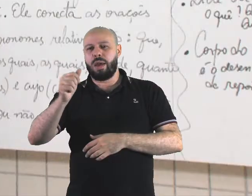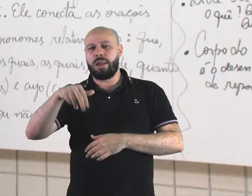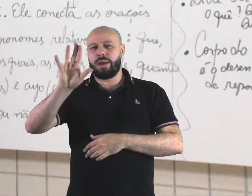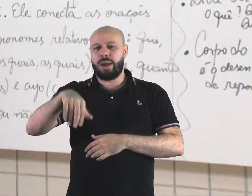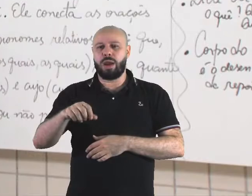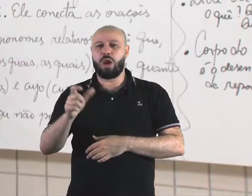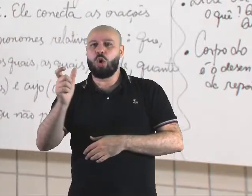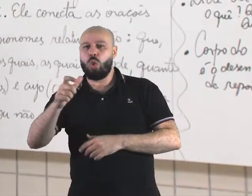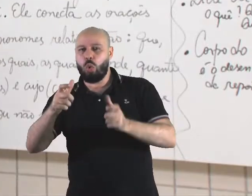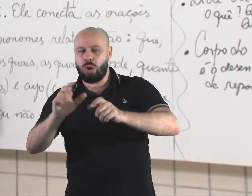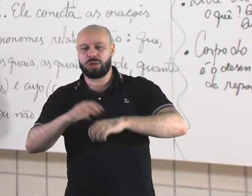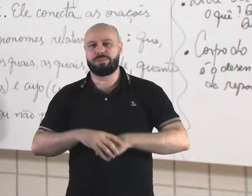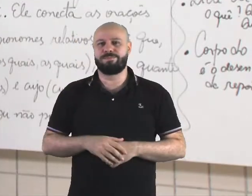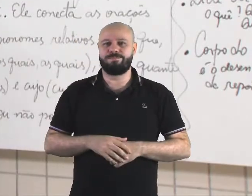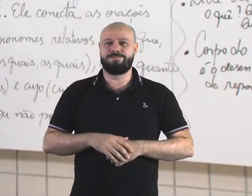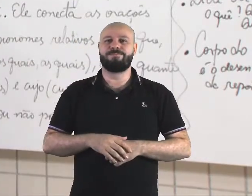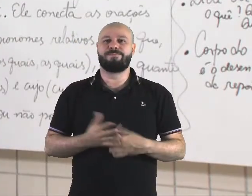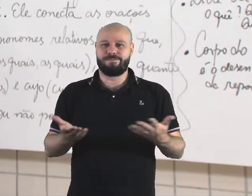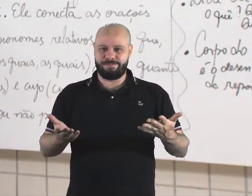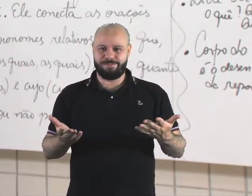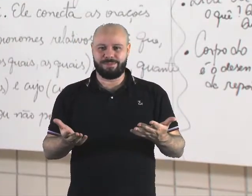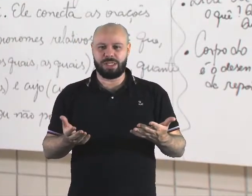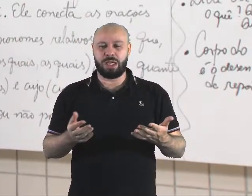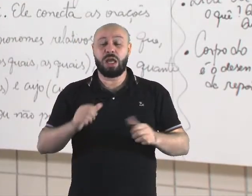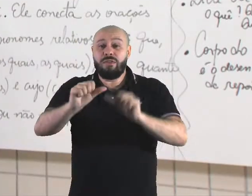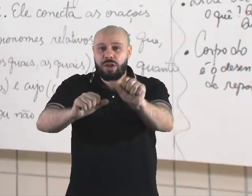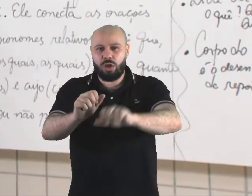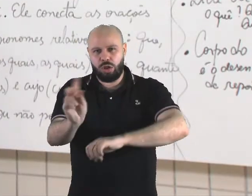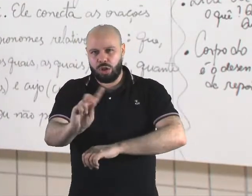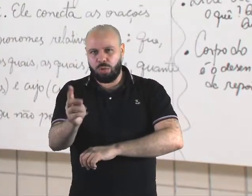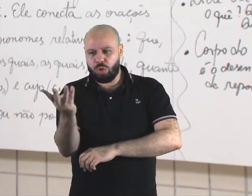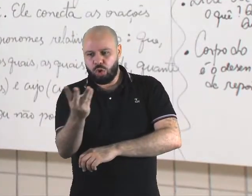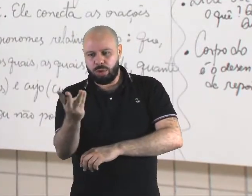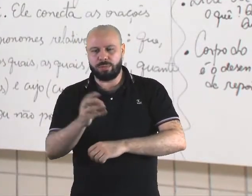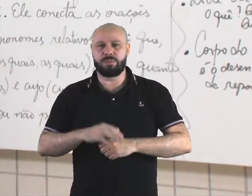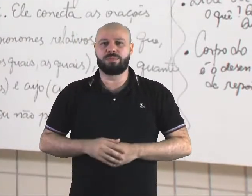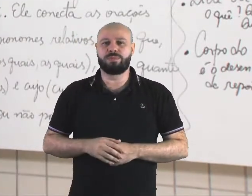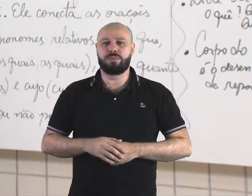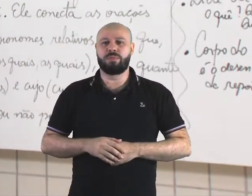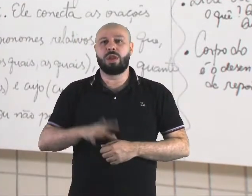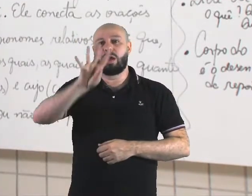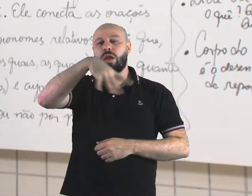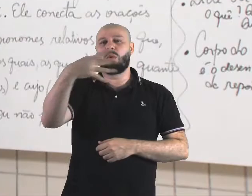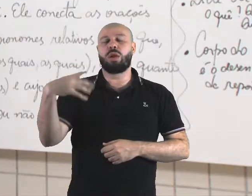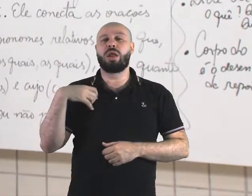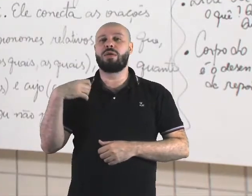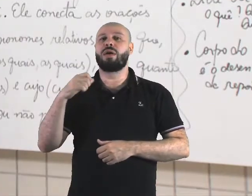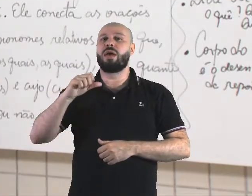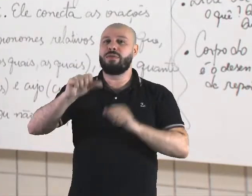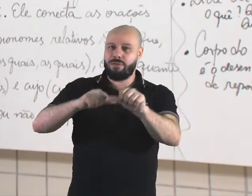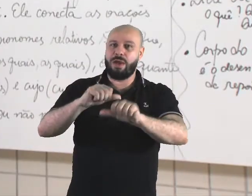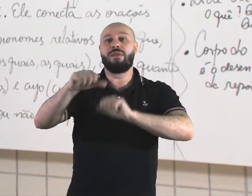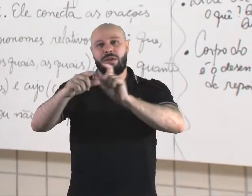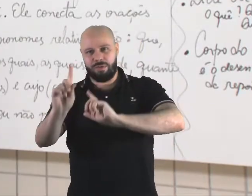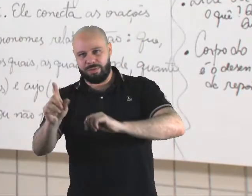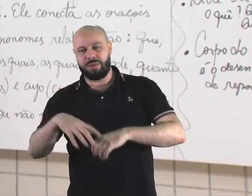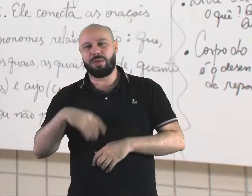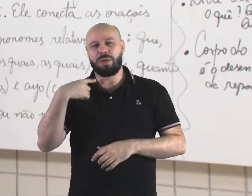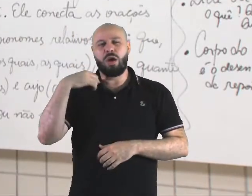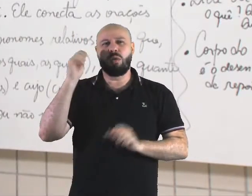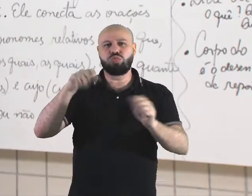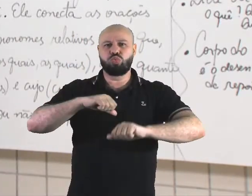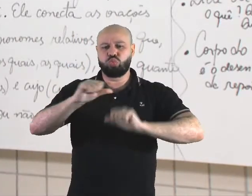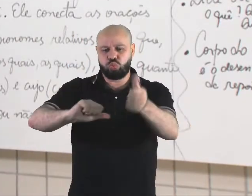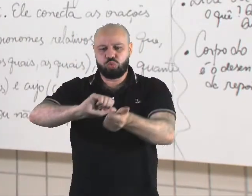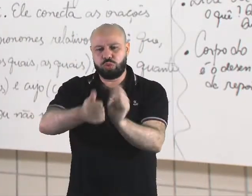frases eles vão estar assim, eles são invariáveis. Aqui é o quadro das variáveis, sofre alteração,